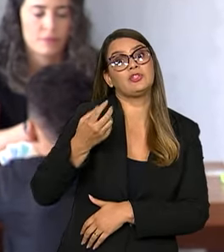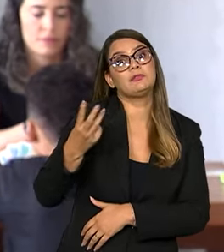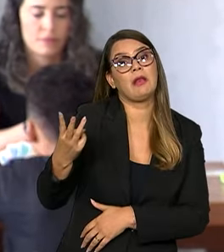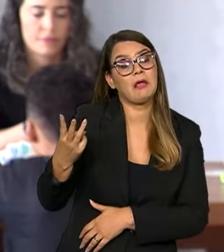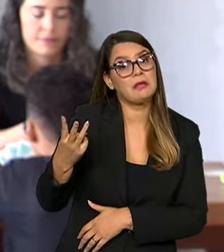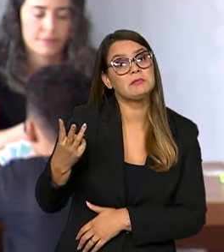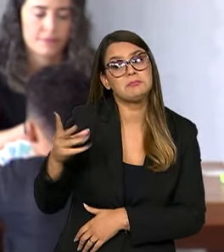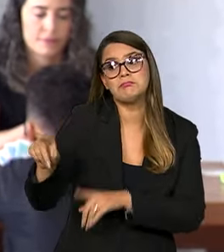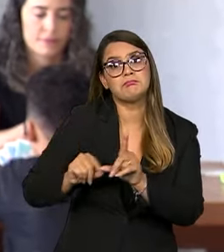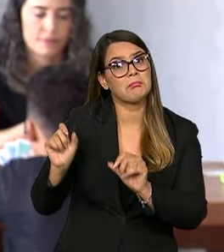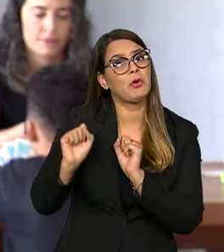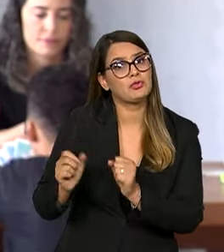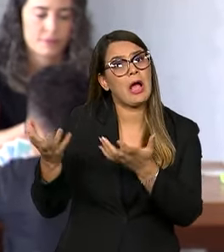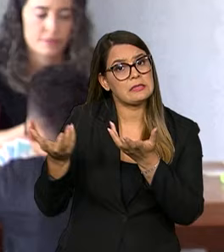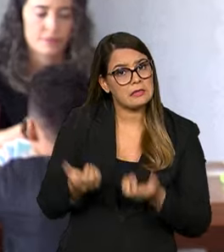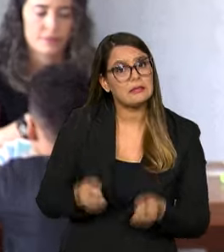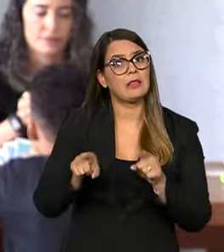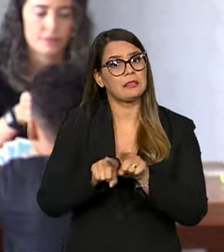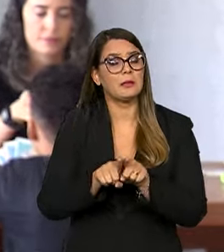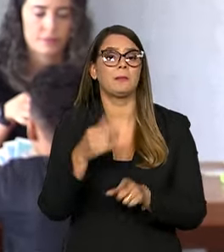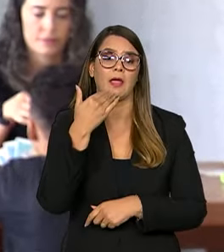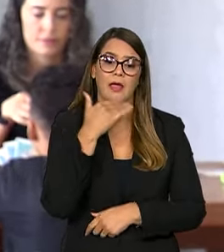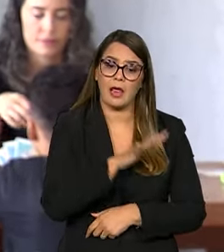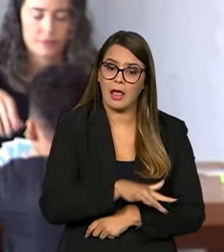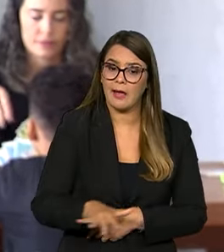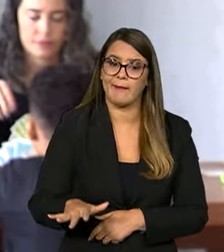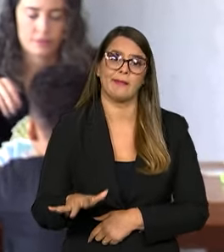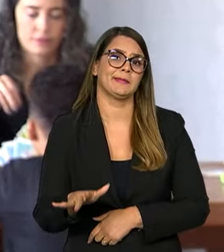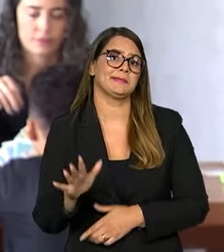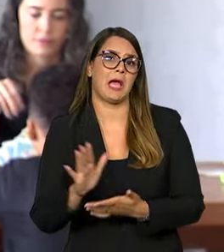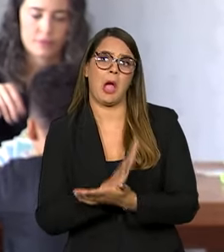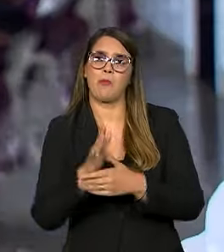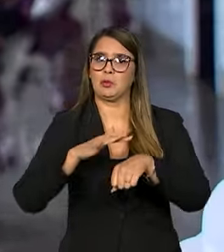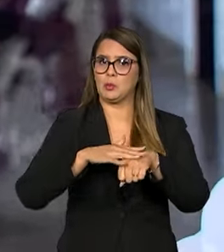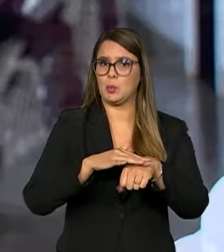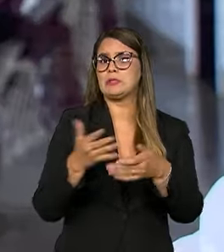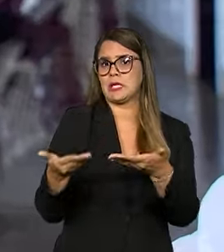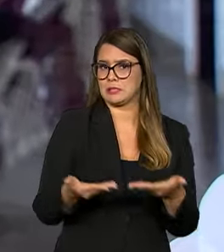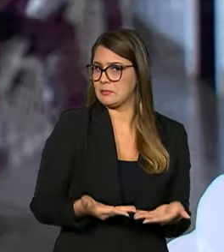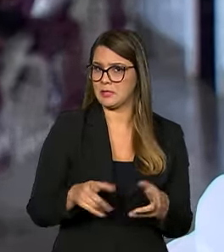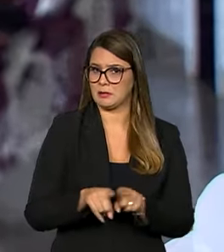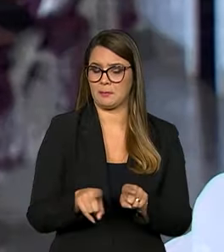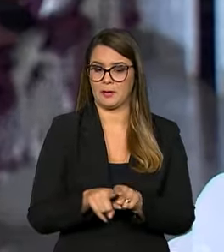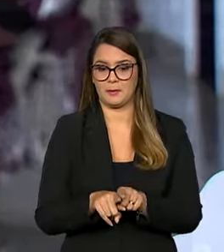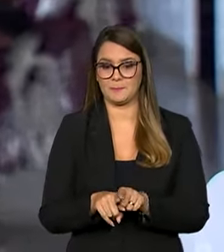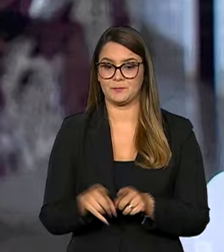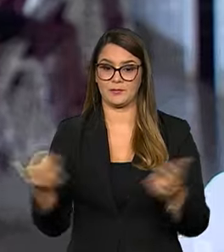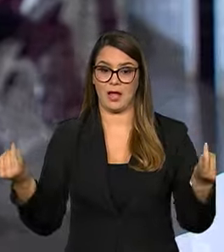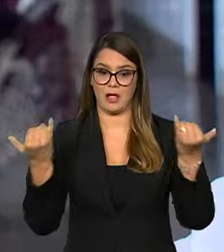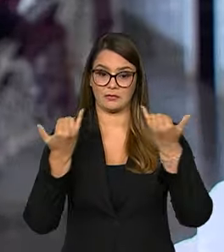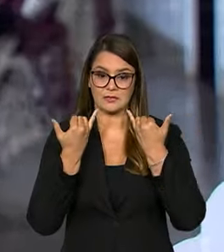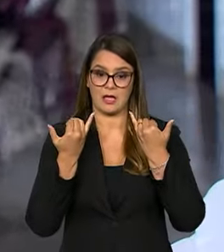né? Nós aceitávamos também crianças que poderiam ter alguma doença. Eles, né, nos avisaram